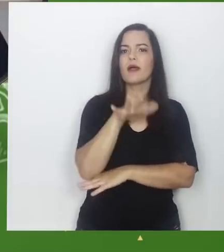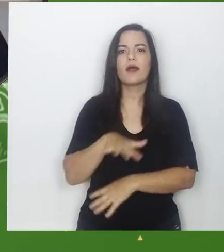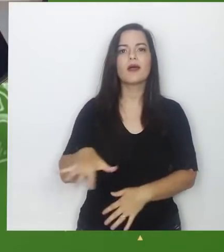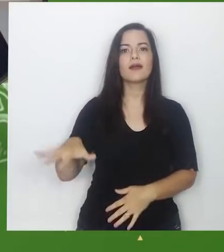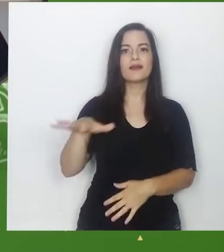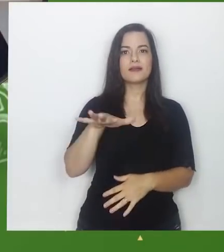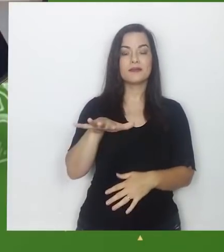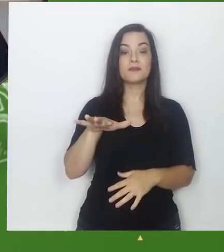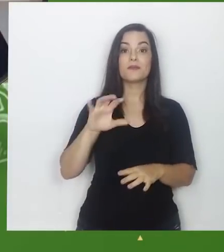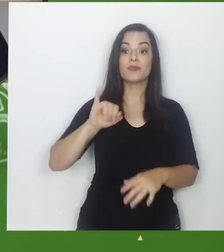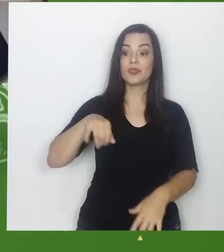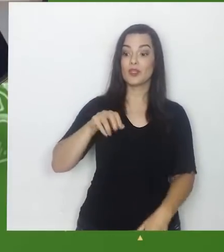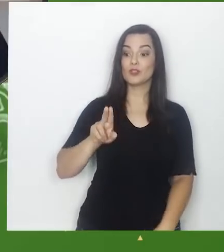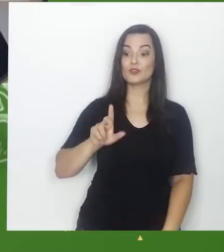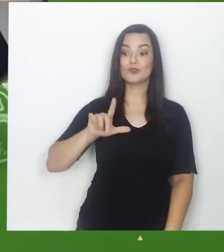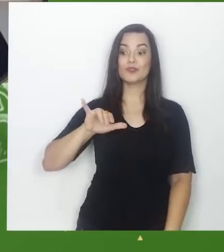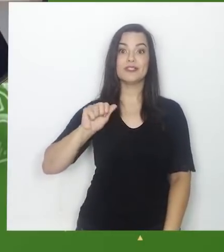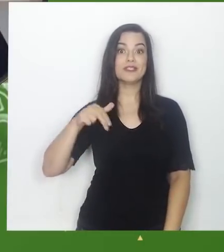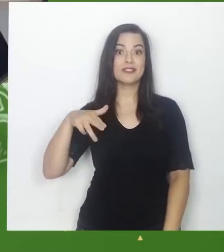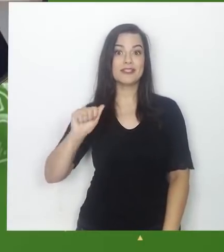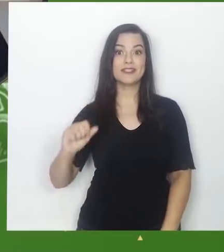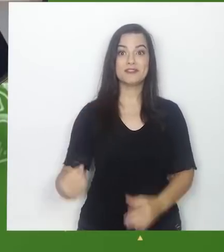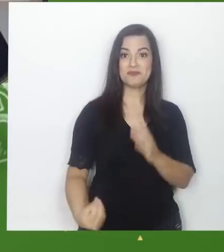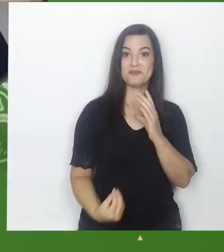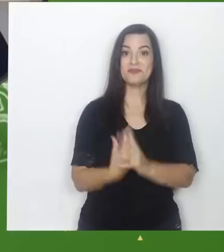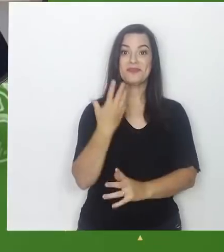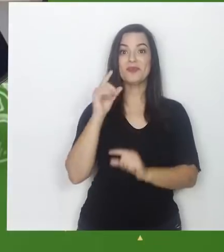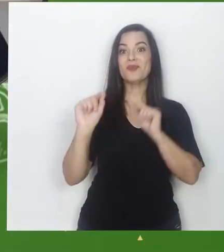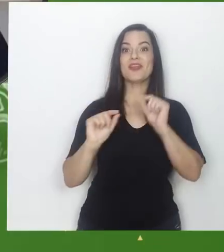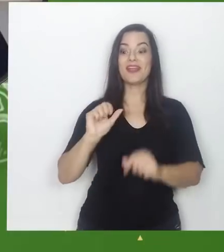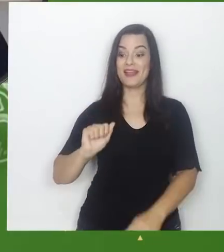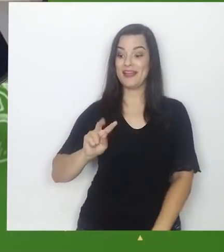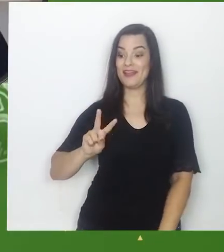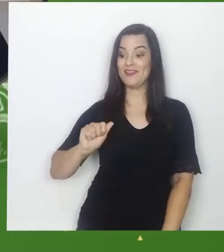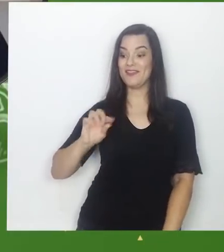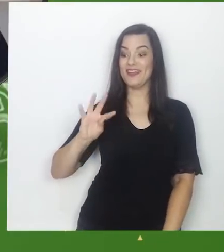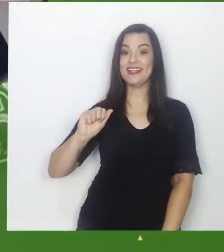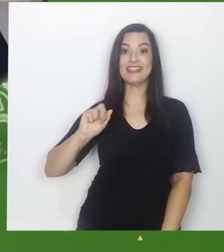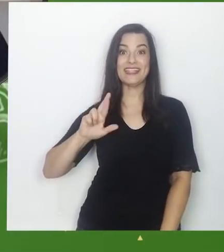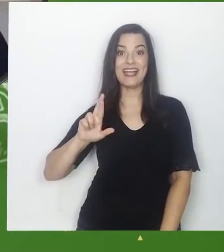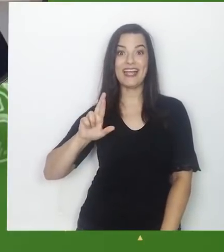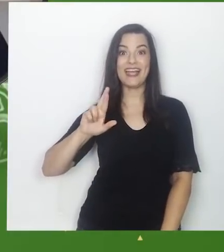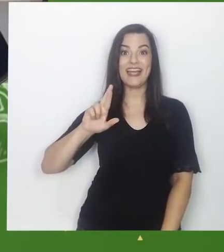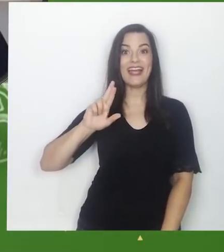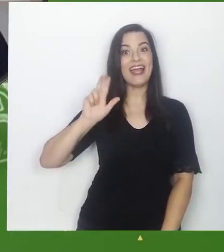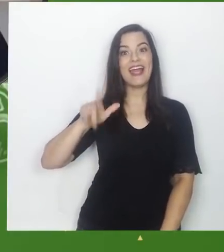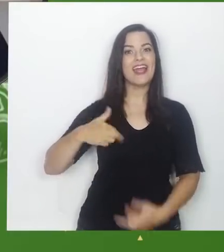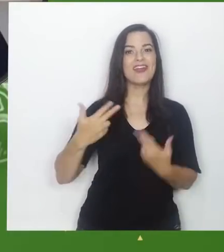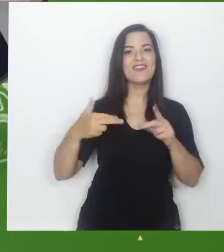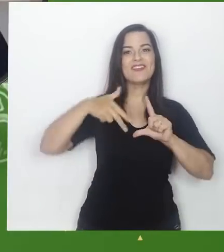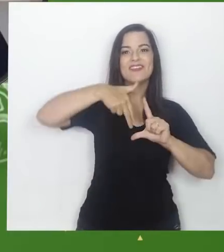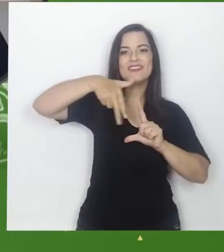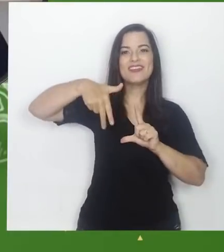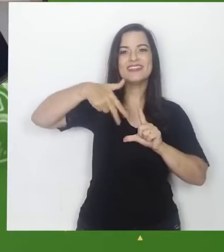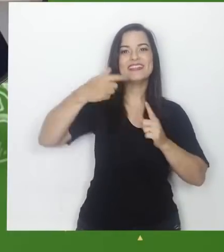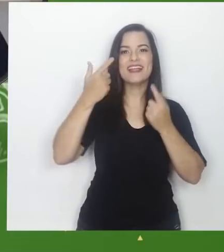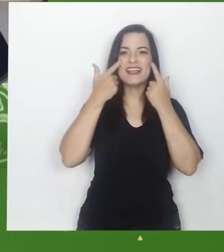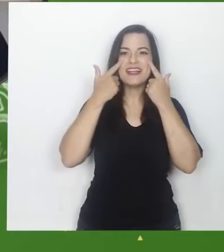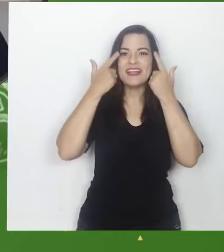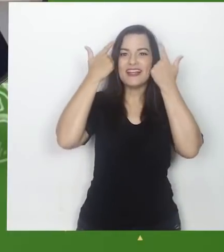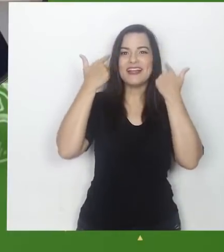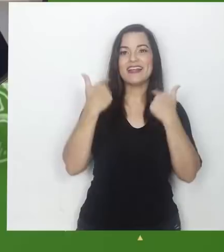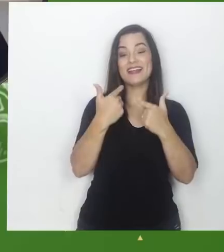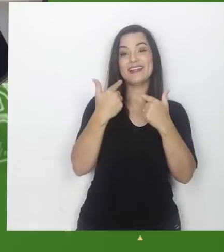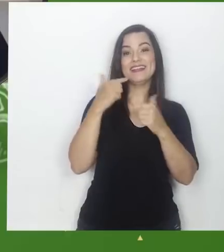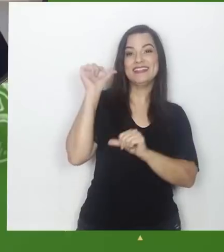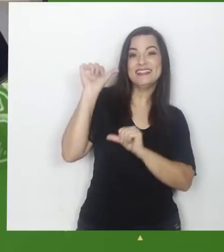A Juliana até criou um avatar para que ele pudesse nos acompanhar nos desafios do dia. E aí